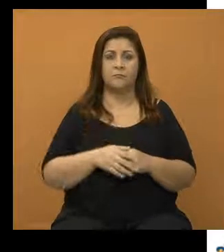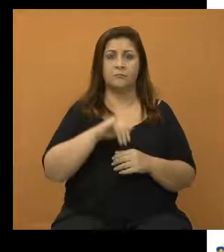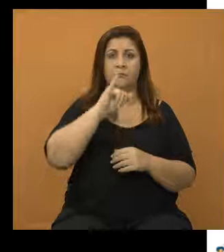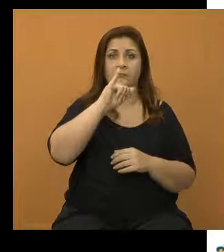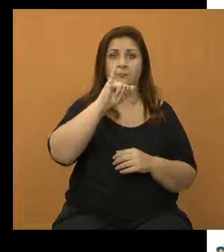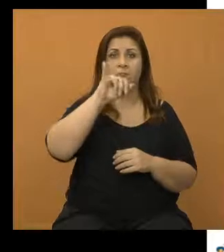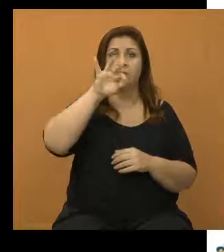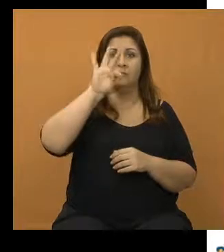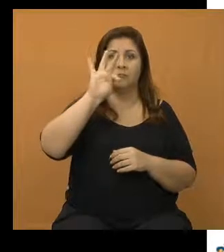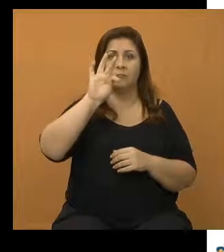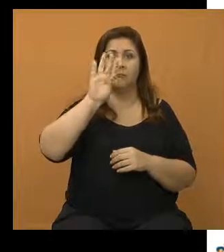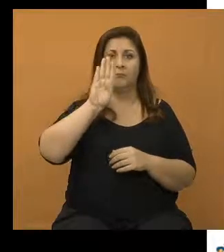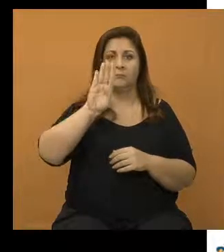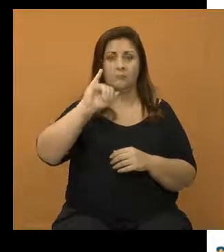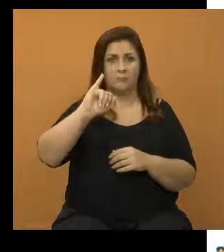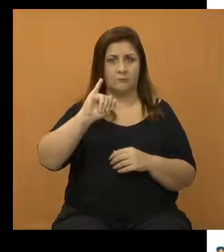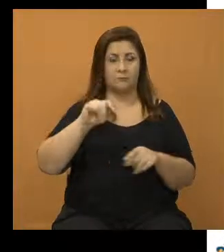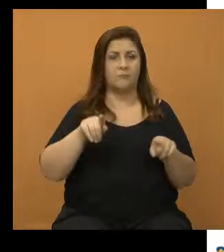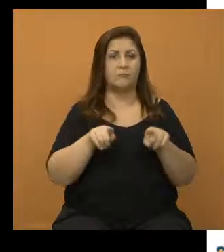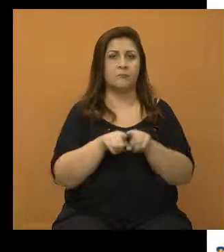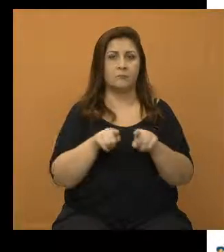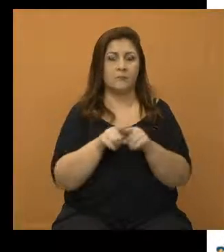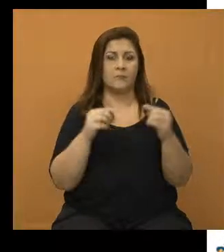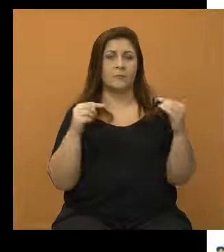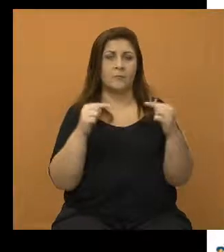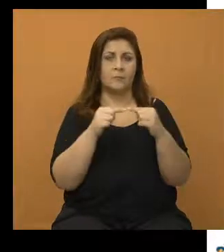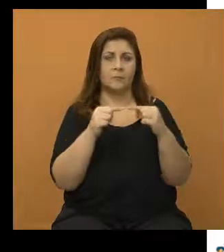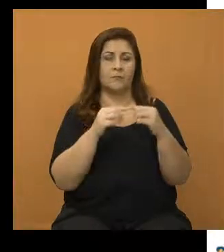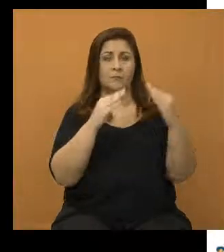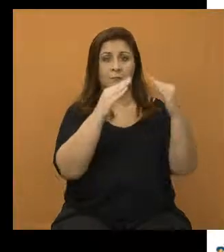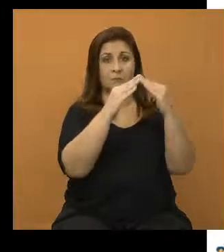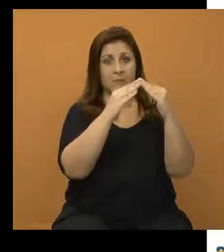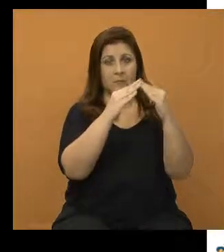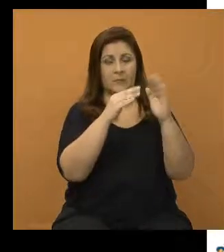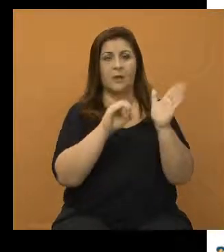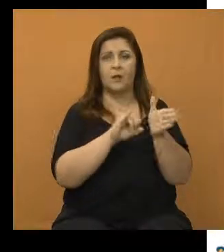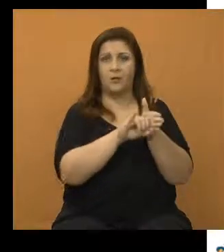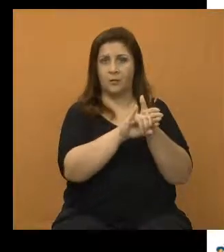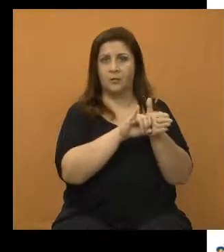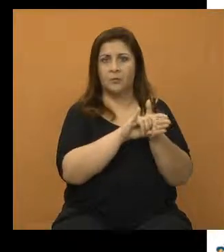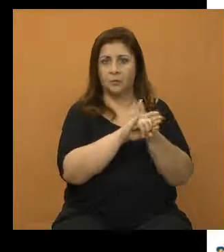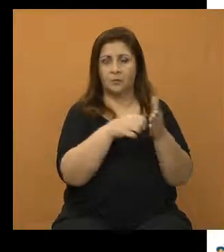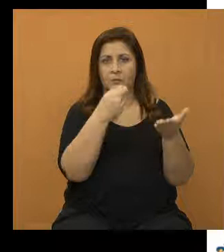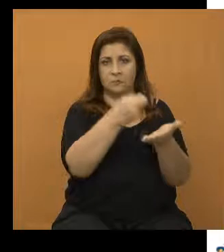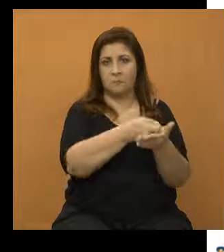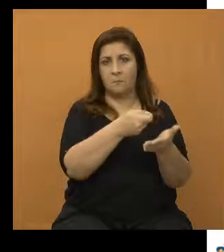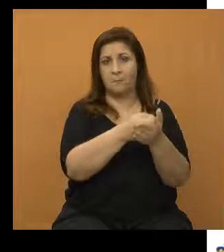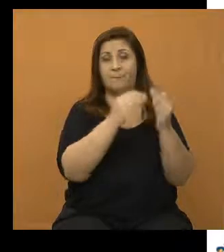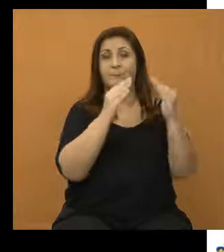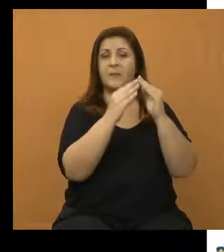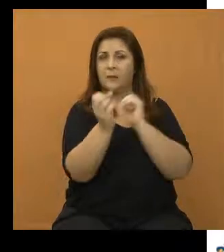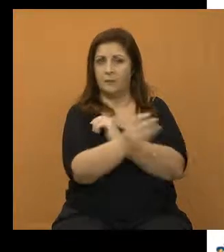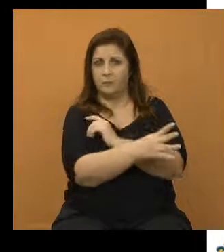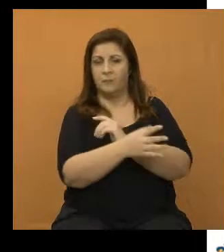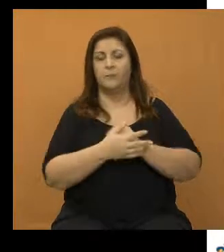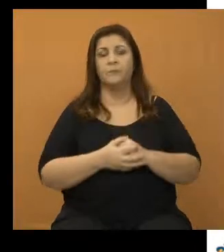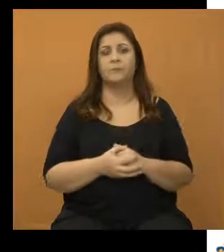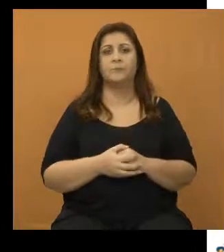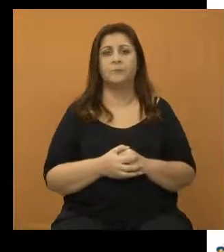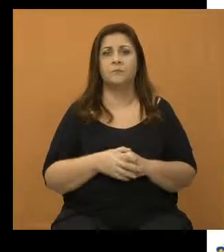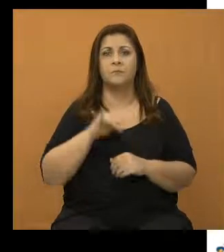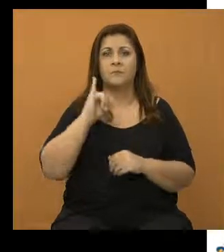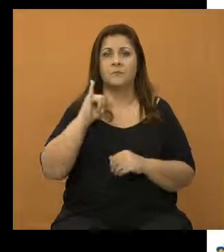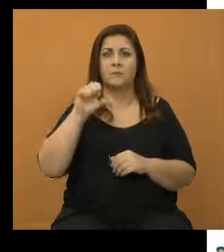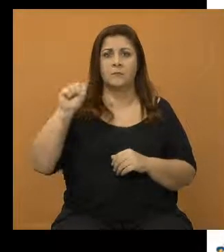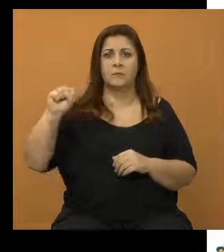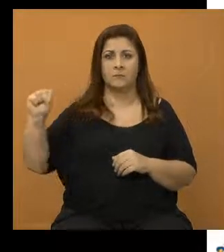na casa de... O ITBI também é muito relacionado à questão de imóveis, né? Então está se mantendo na casa dos 11 milhões. O